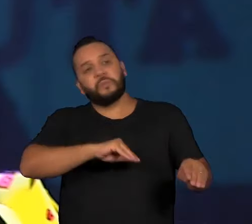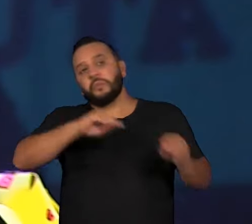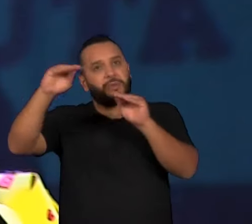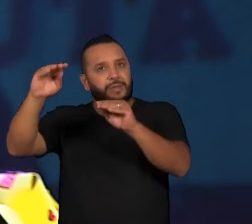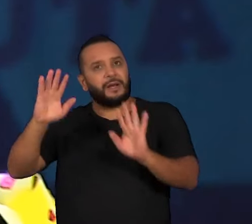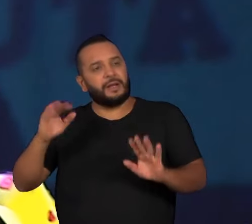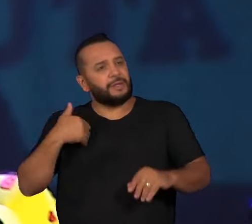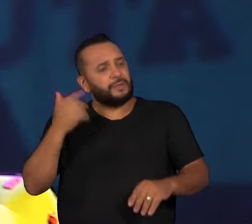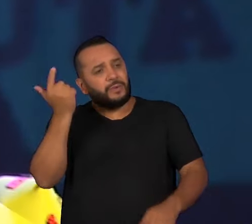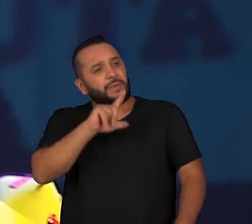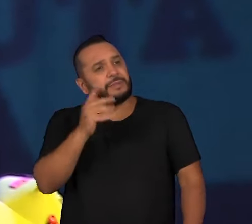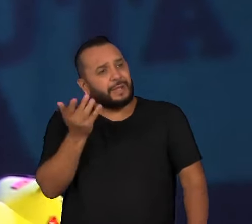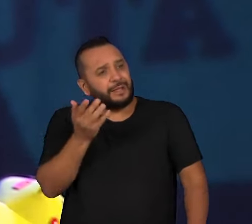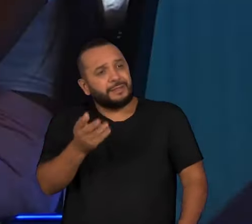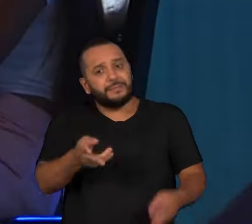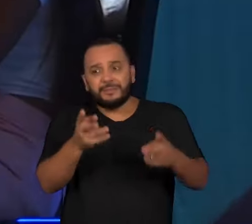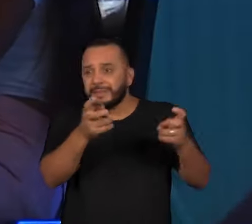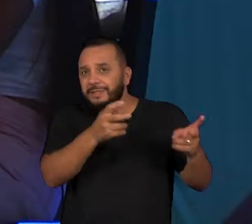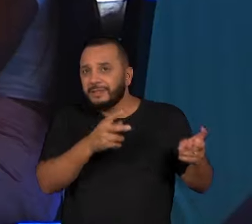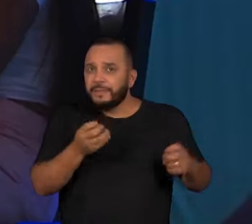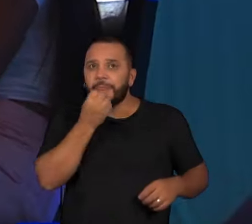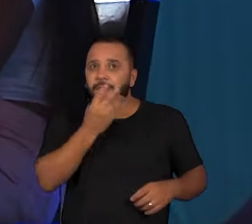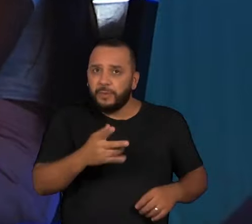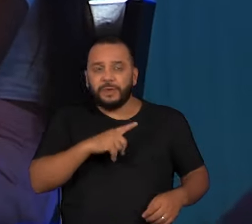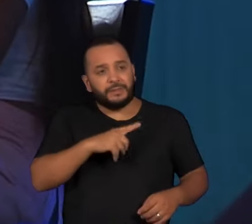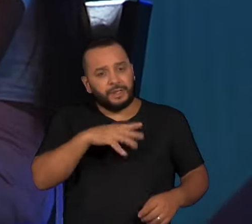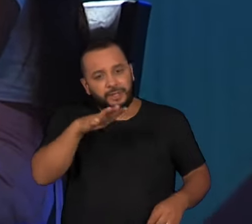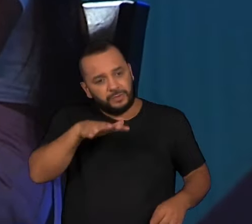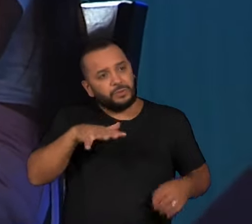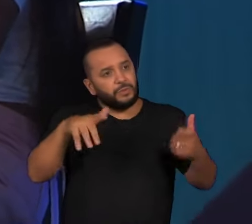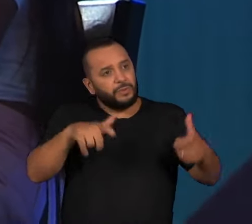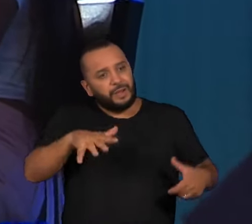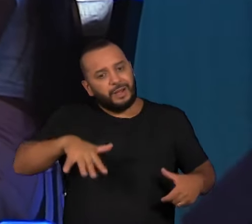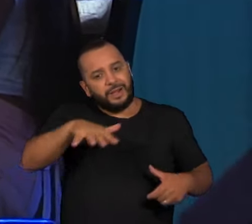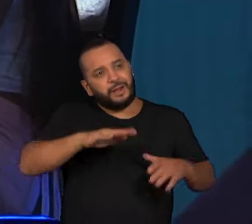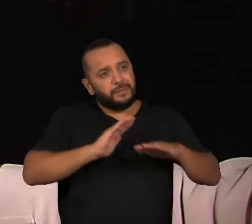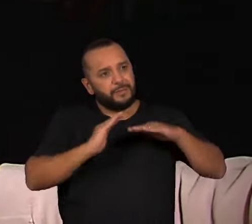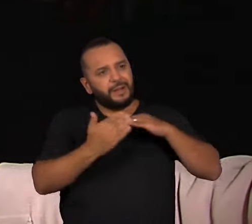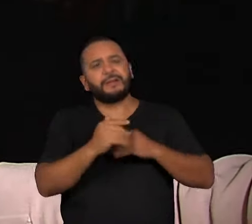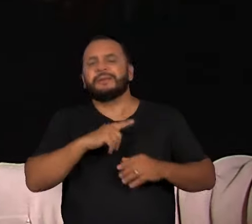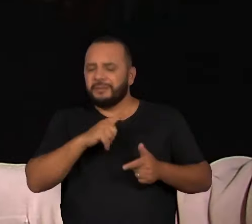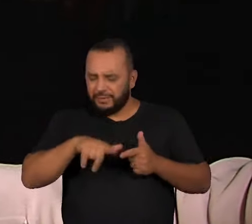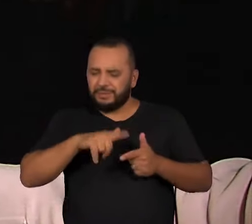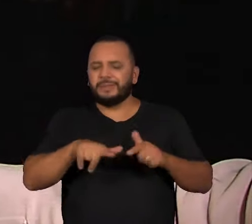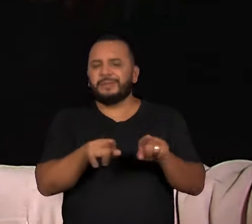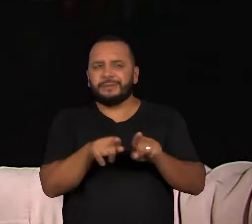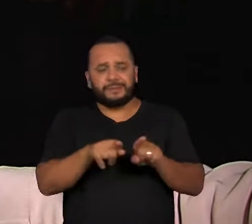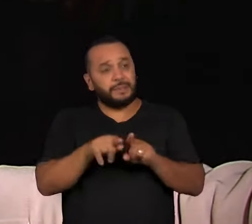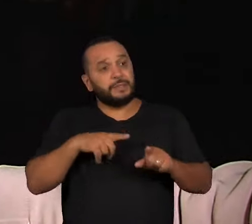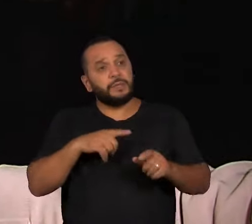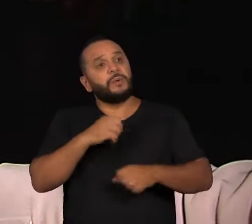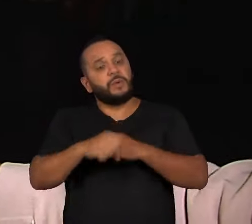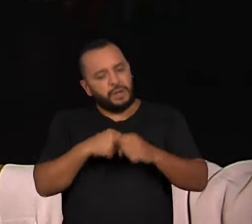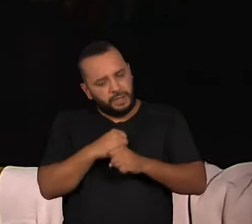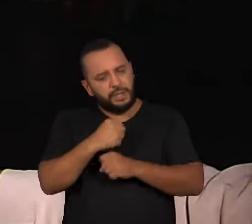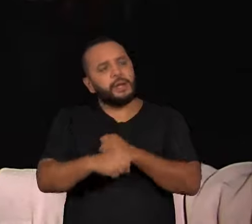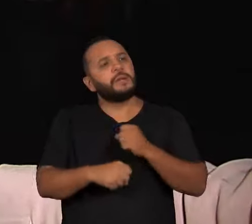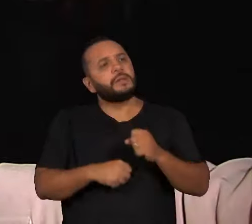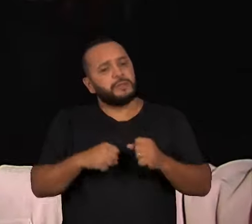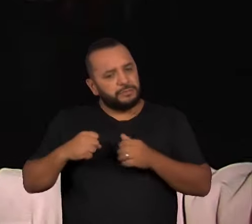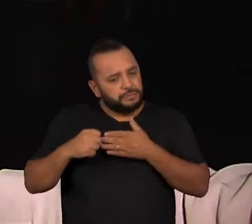eles não conseguem perceber as coisas boas que talvez existam no bairro. E os problemas também, claro, né? No decorrer do ano, a gente vai fazendo todo um